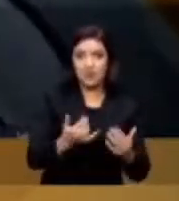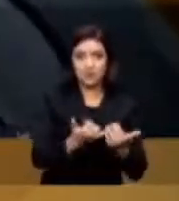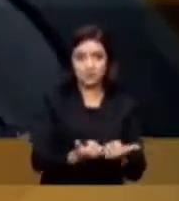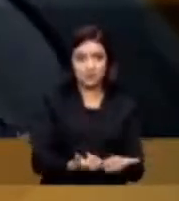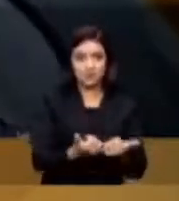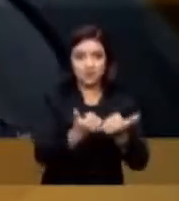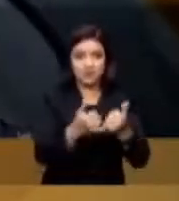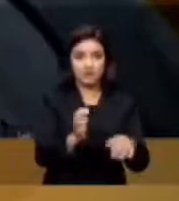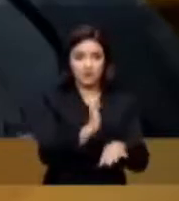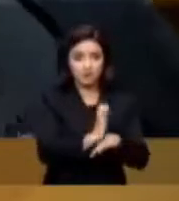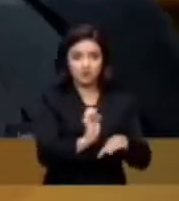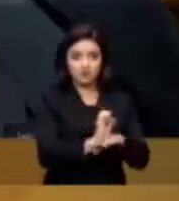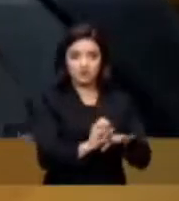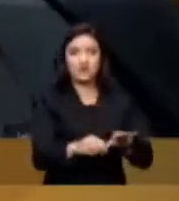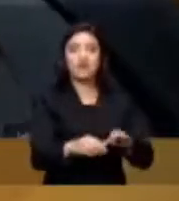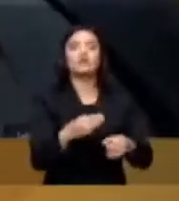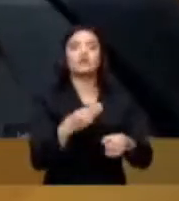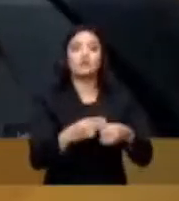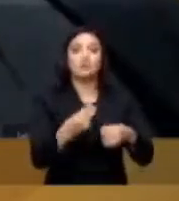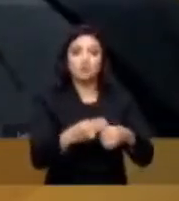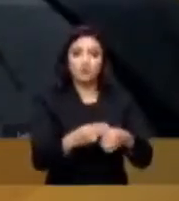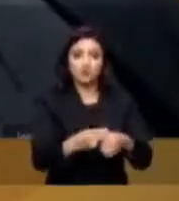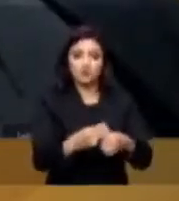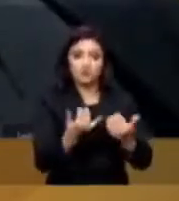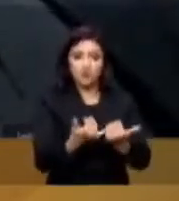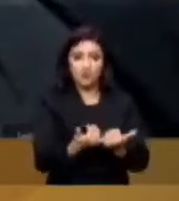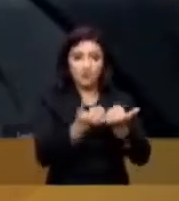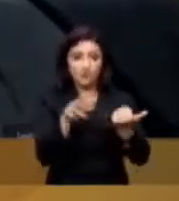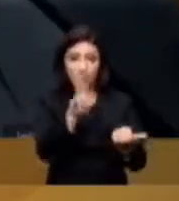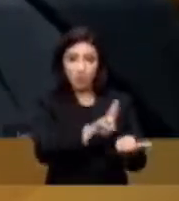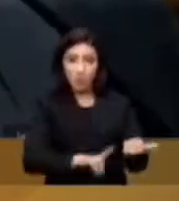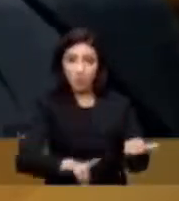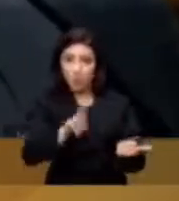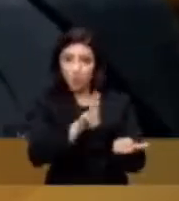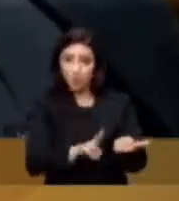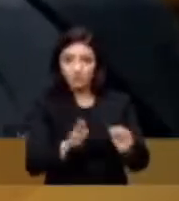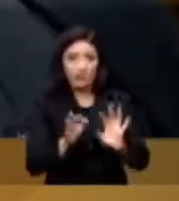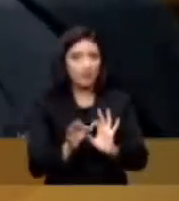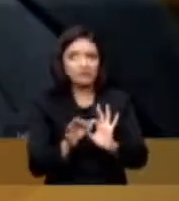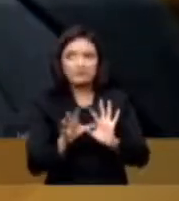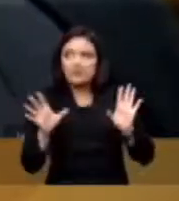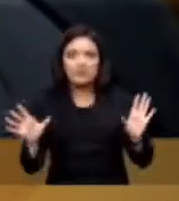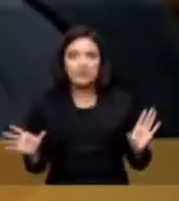de estados e municípios, sem qualquer tipo de